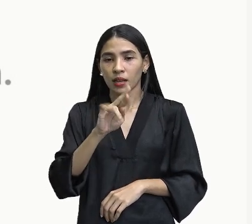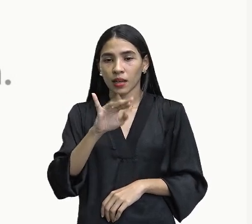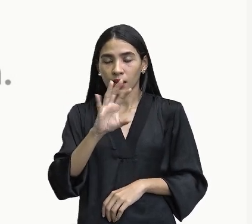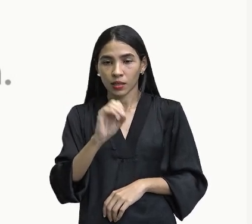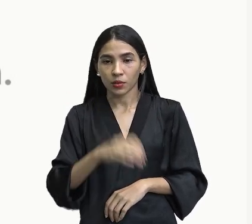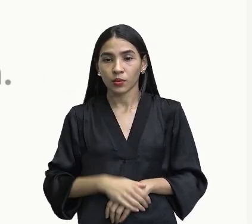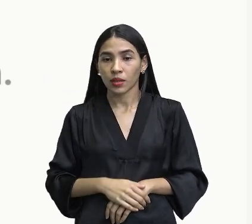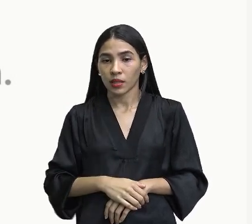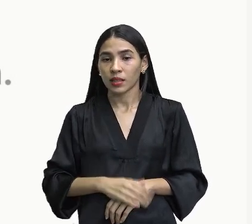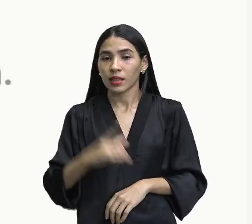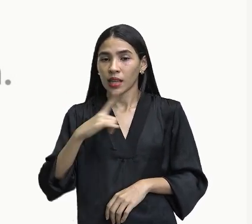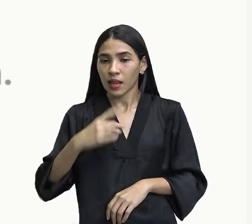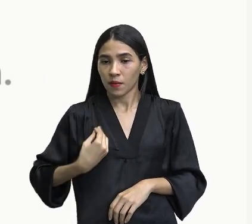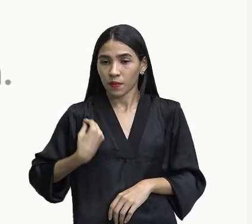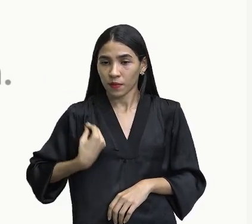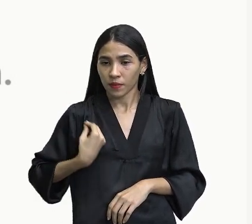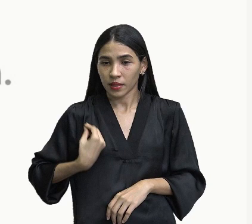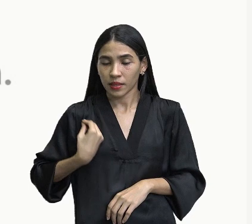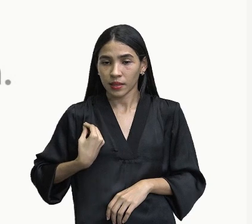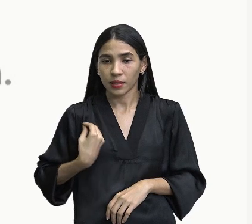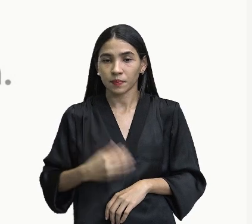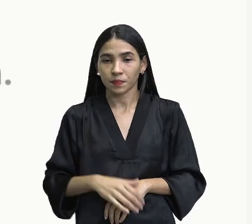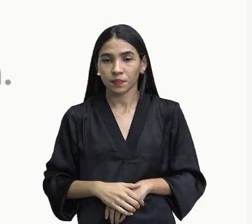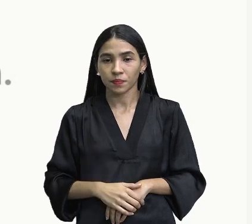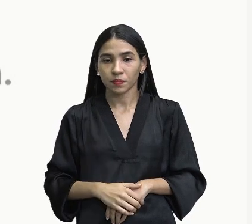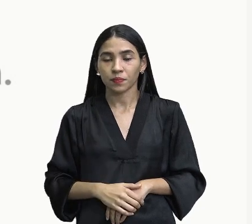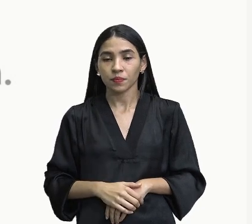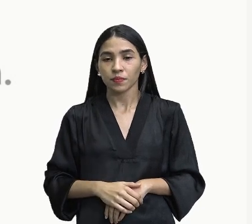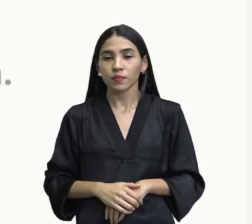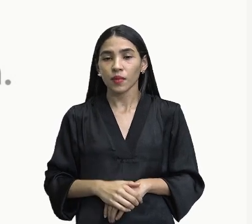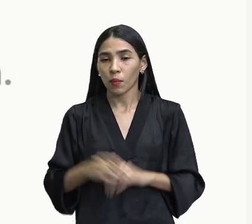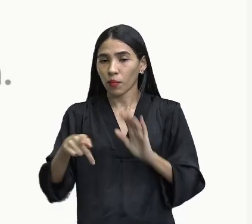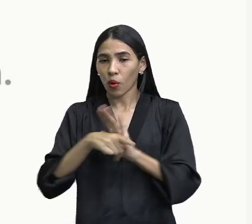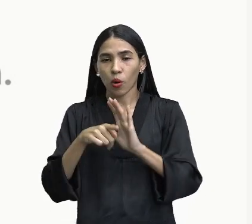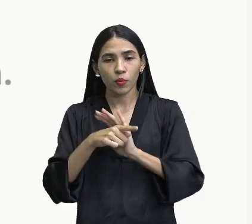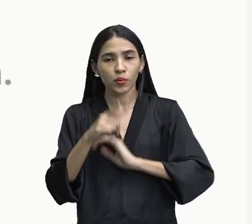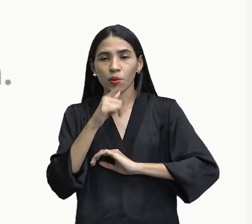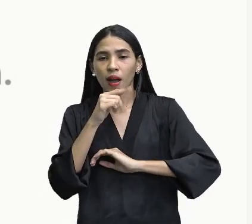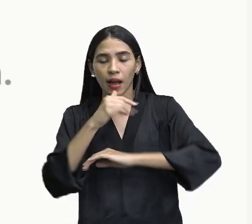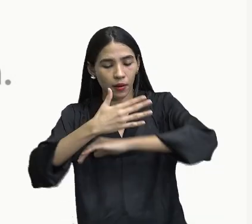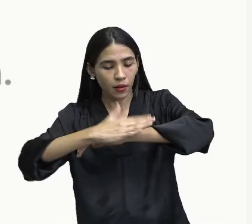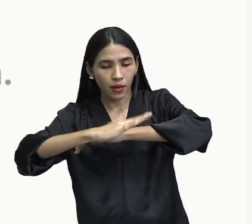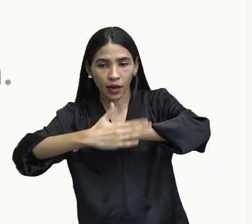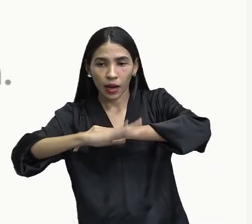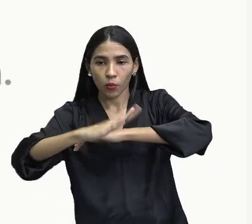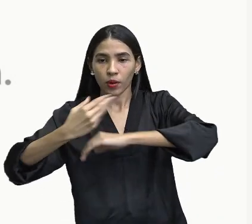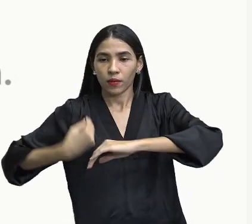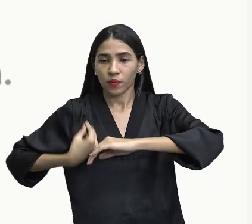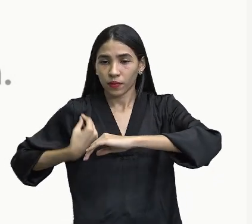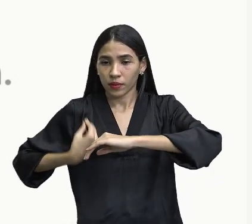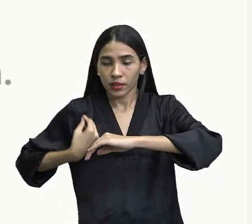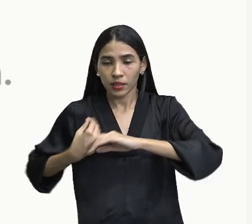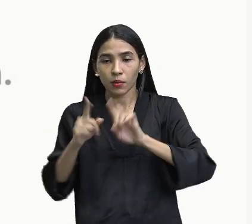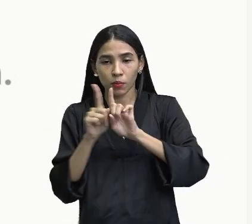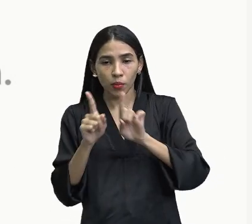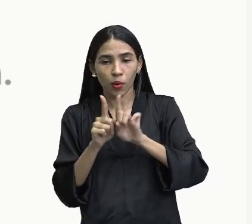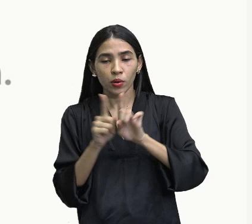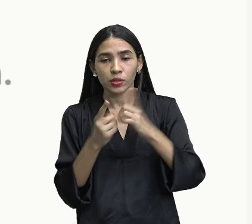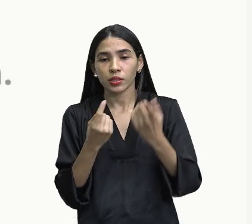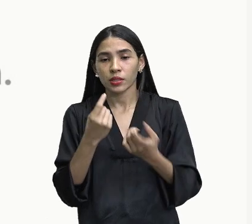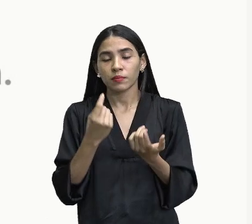vida aquática, um hábito de vida aquática, pode ser marinha e pode ser também de água